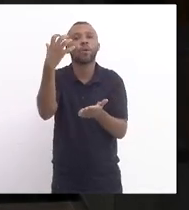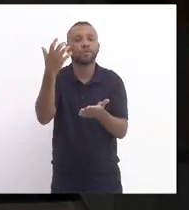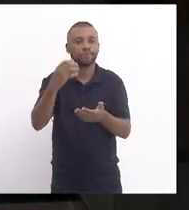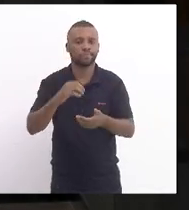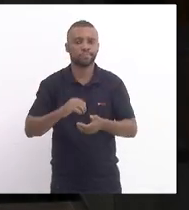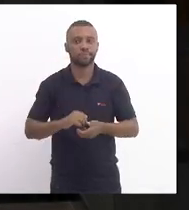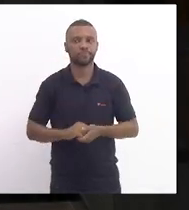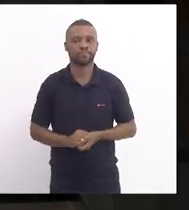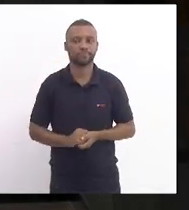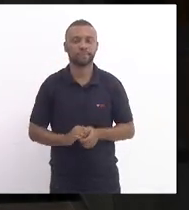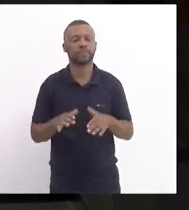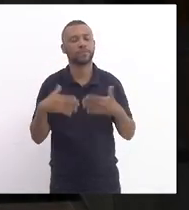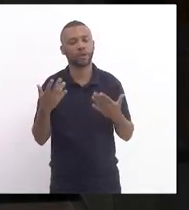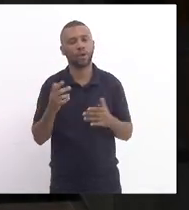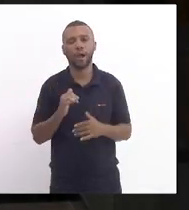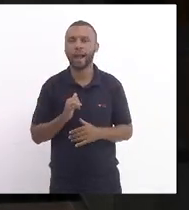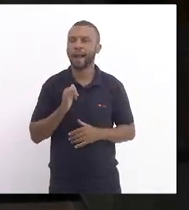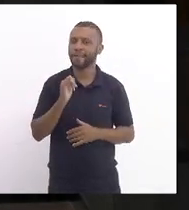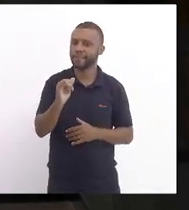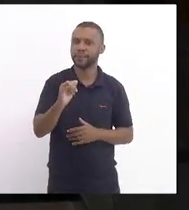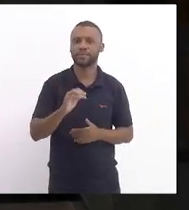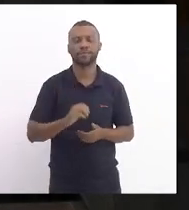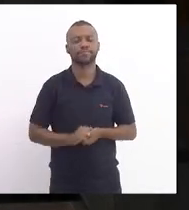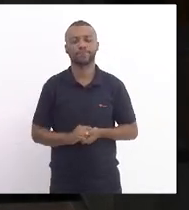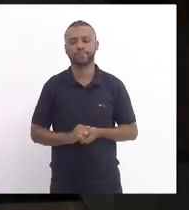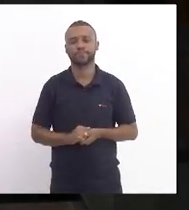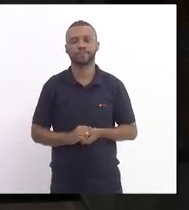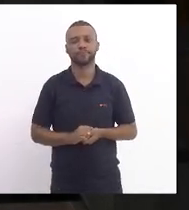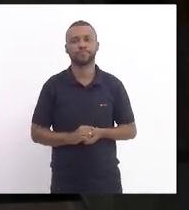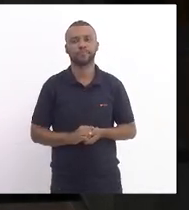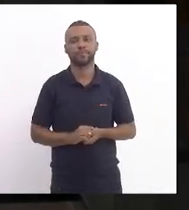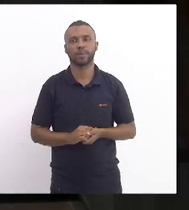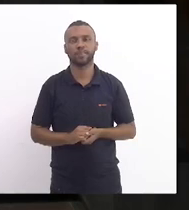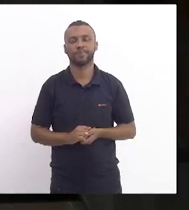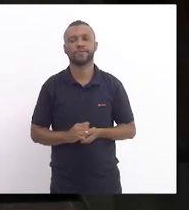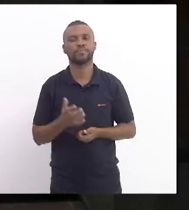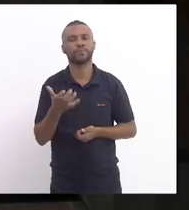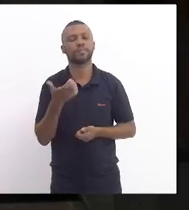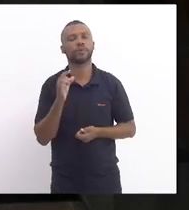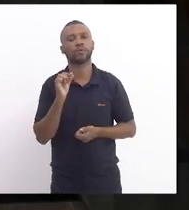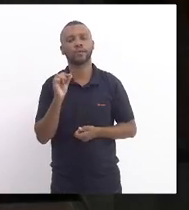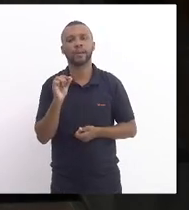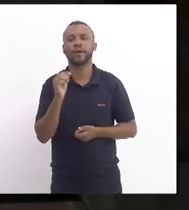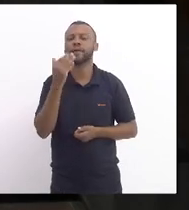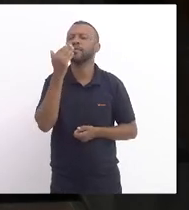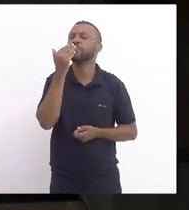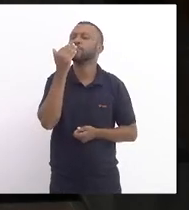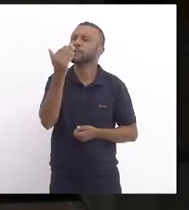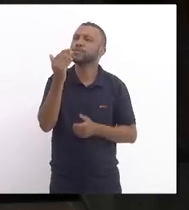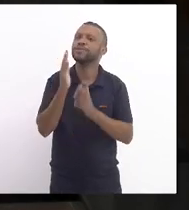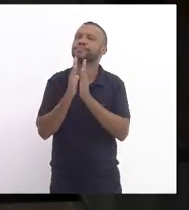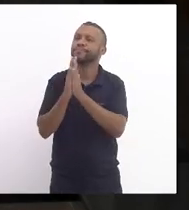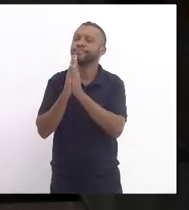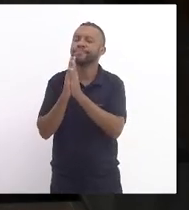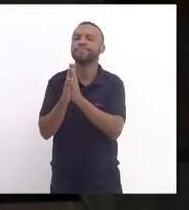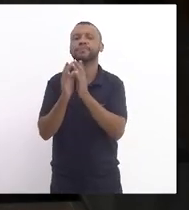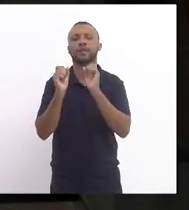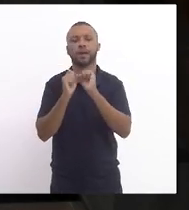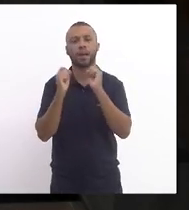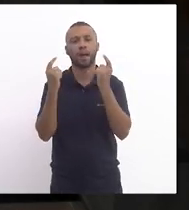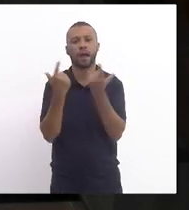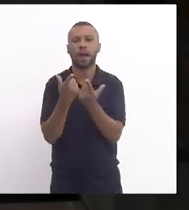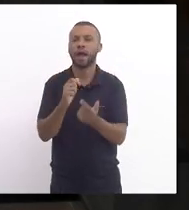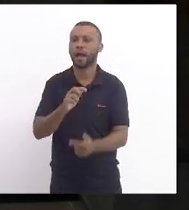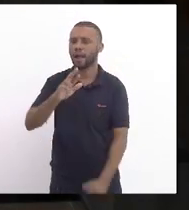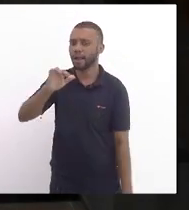então chora Presidente eu queria aqui fazer uma pelo essa casa tá